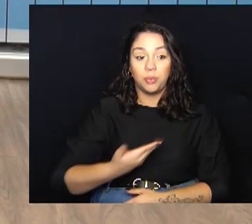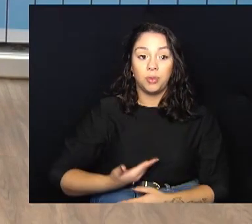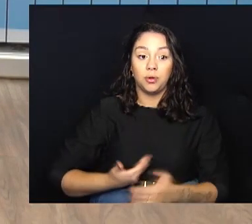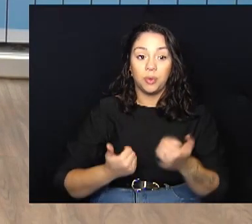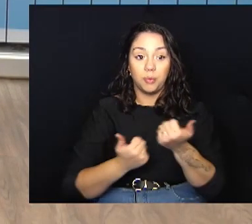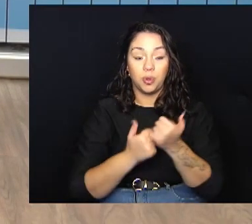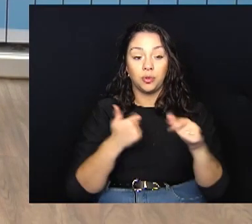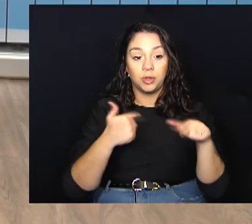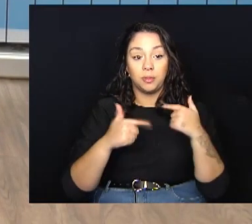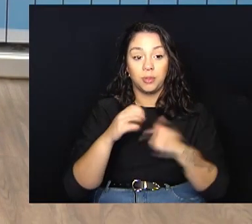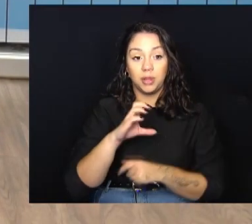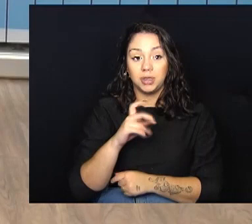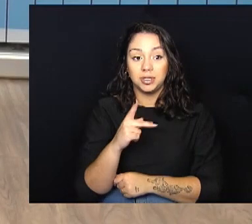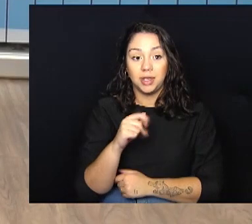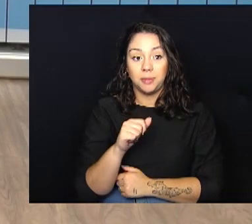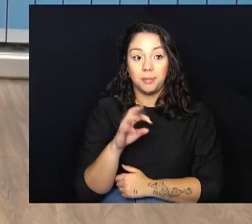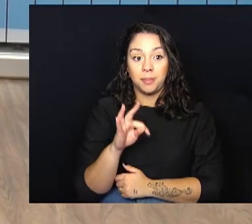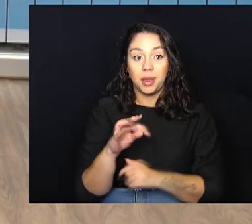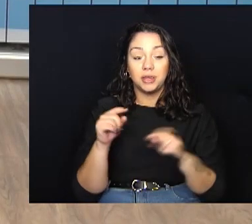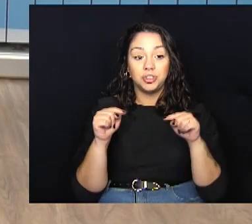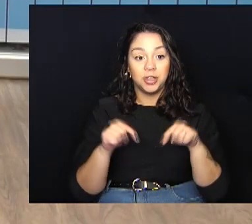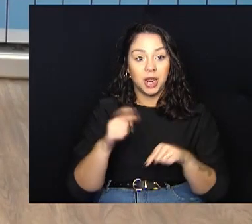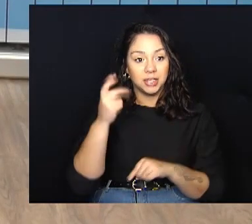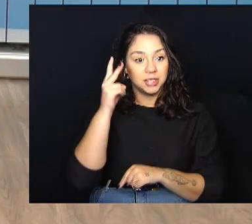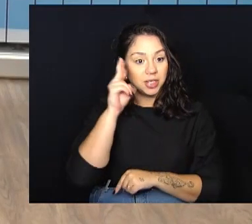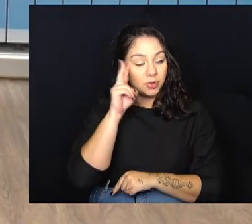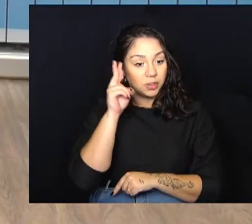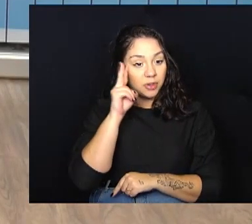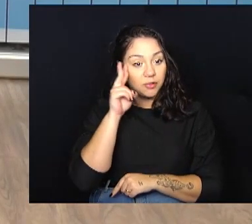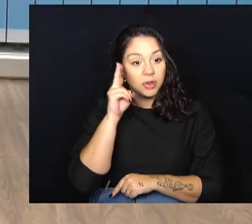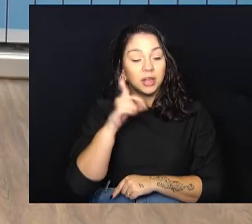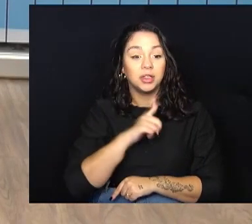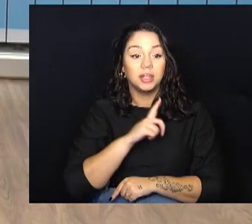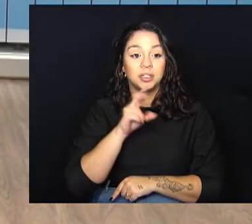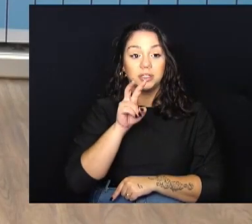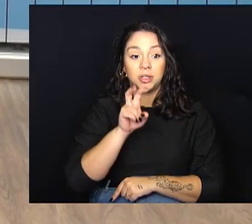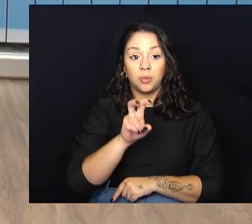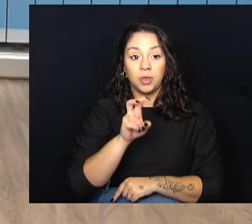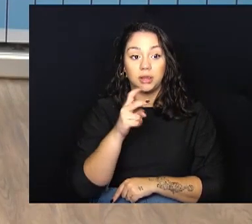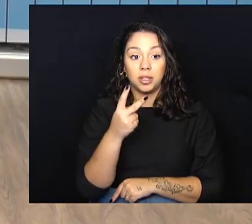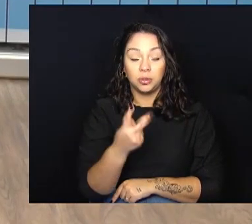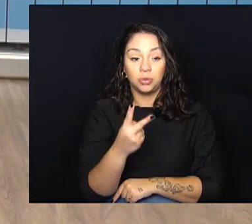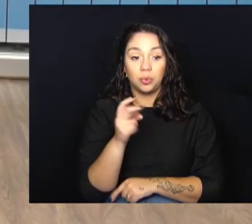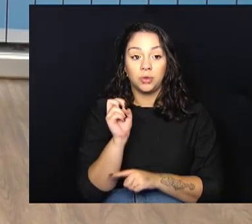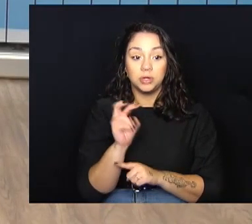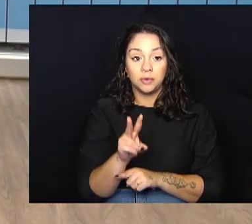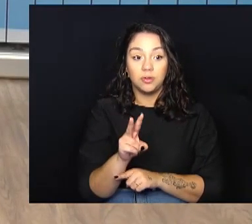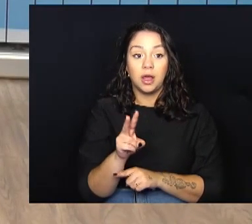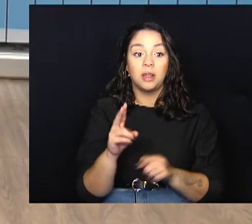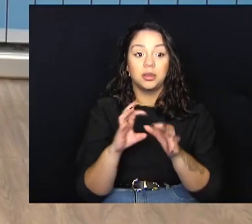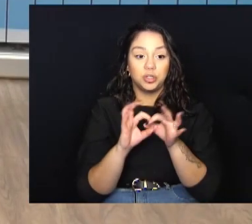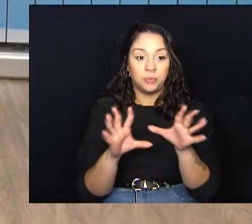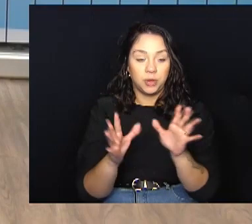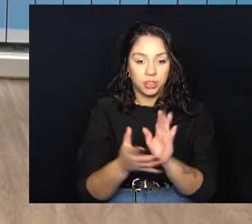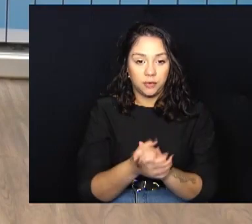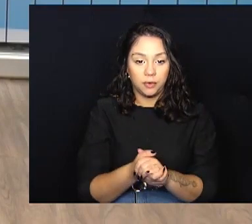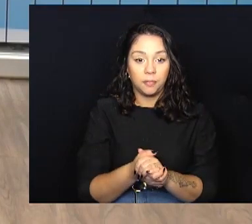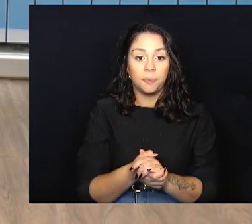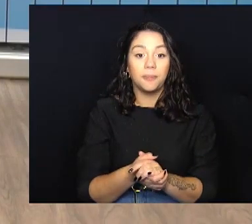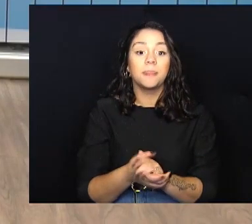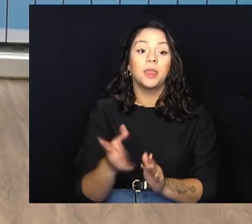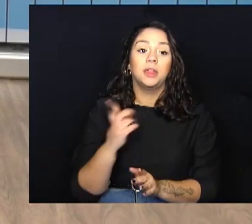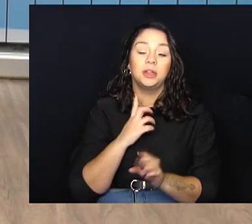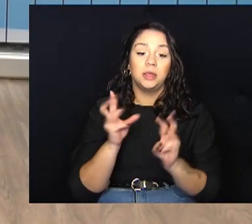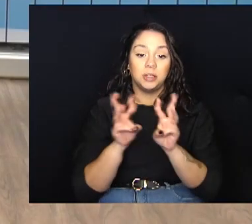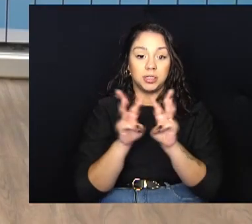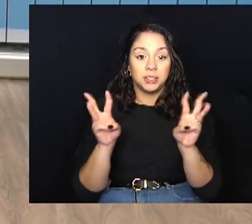o sepat Campinas nesta segunda-feira está com 52 vagas disponíveis então ó site aberto aqui